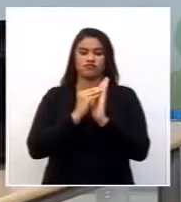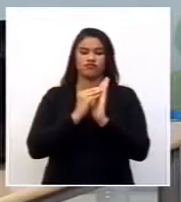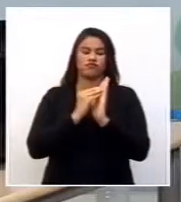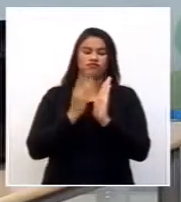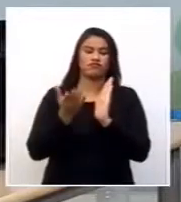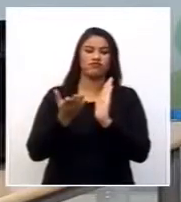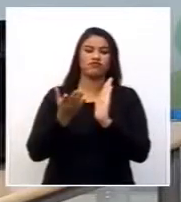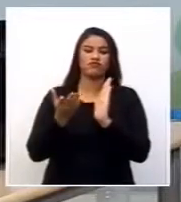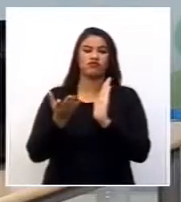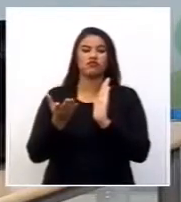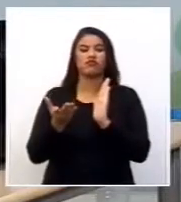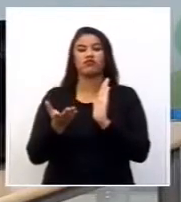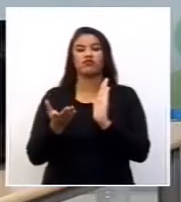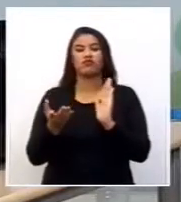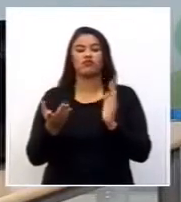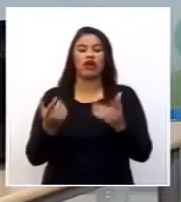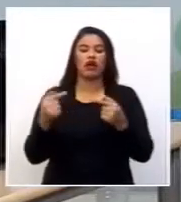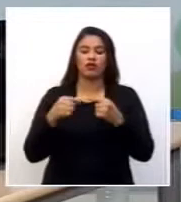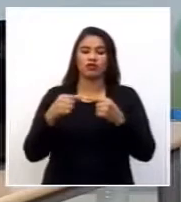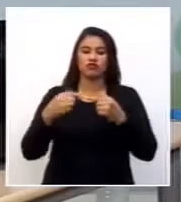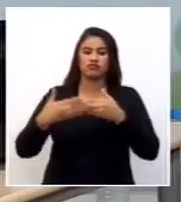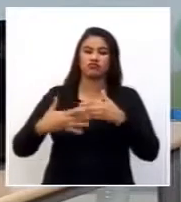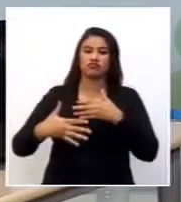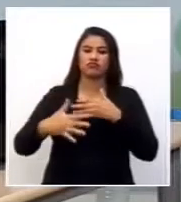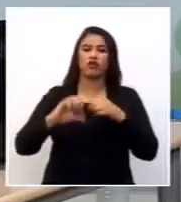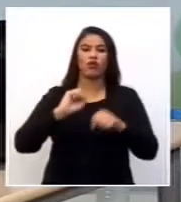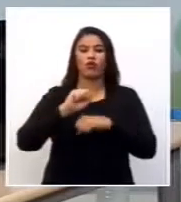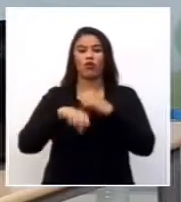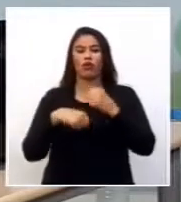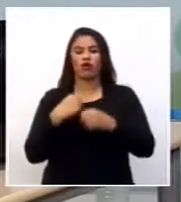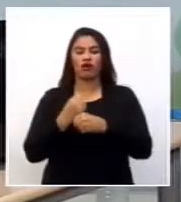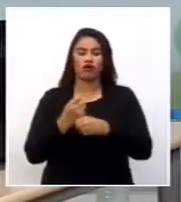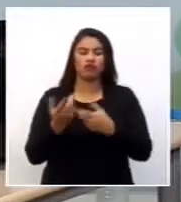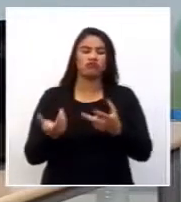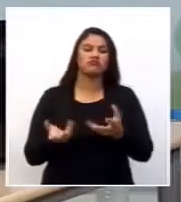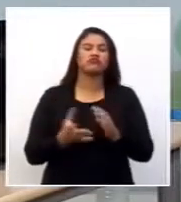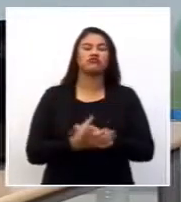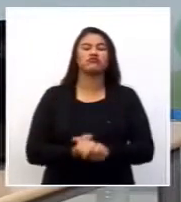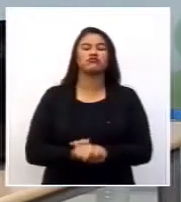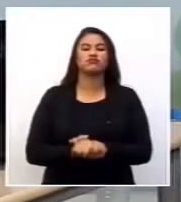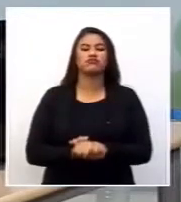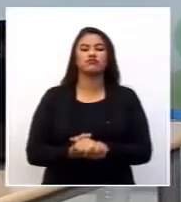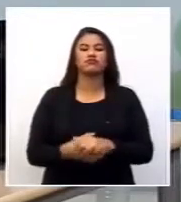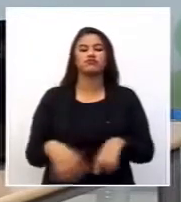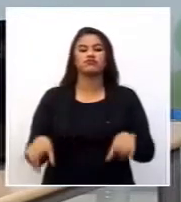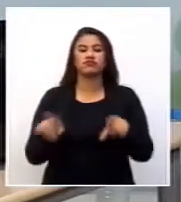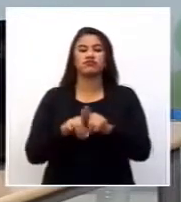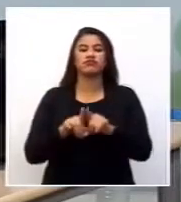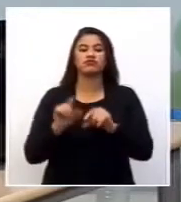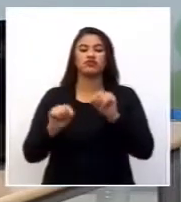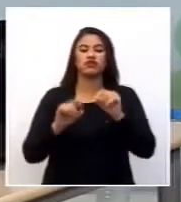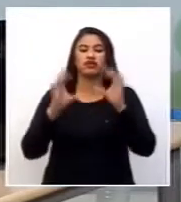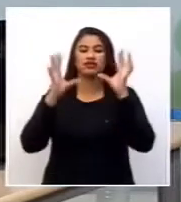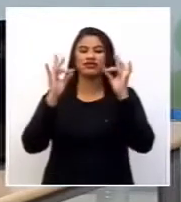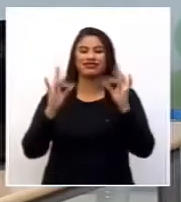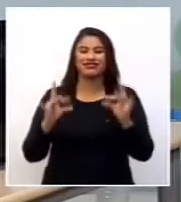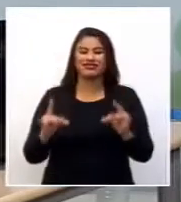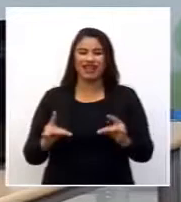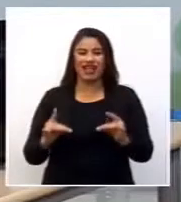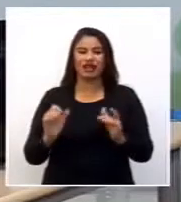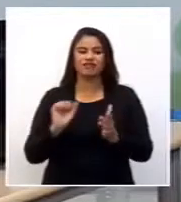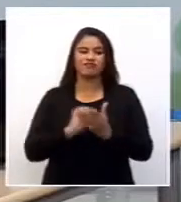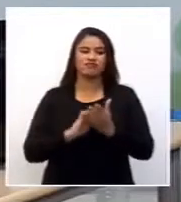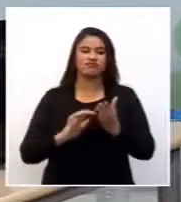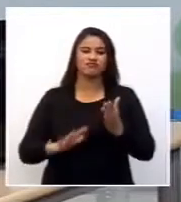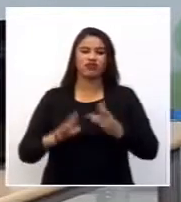ao longo da trajetória, o período do ano, né? Nós teremos também a questão do detalhamento das atividades, tá? É